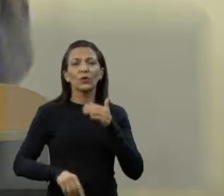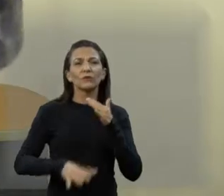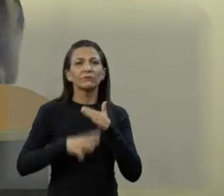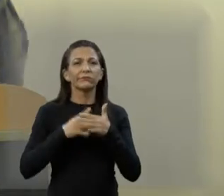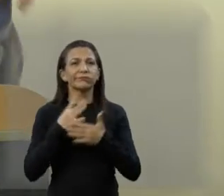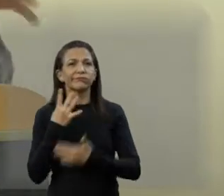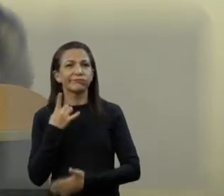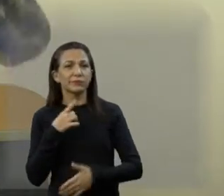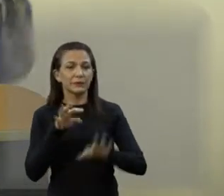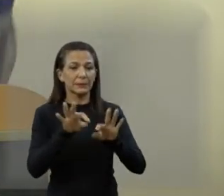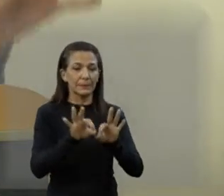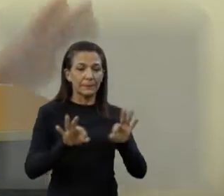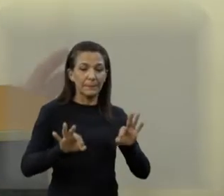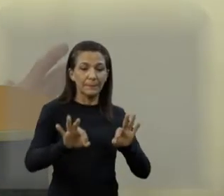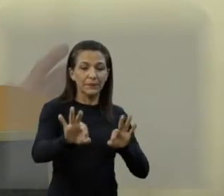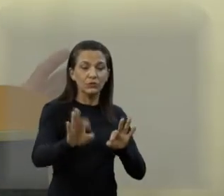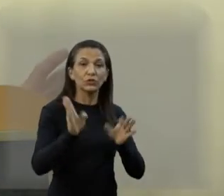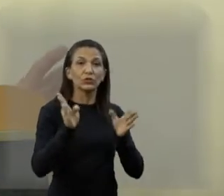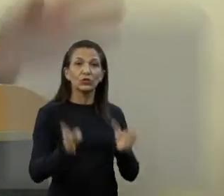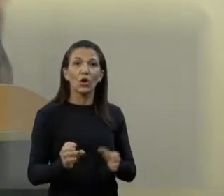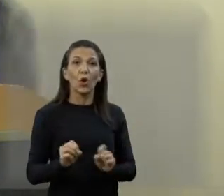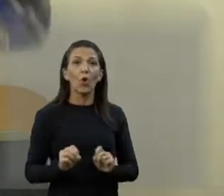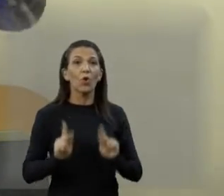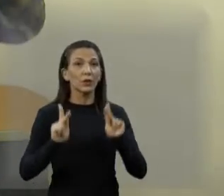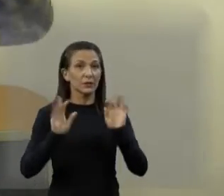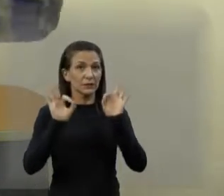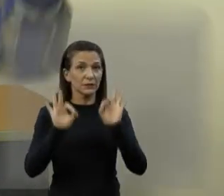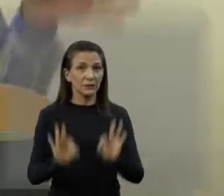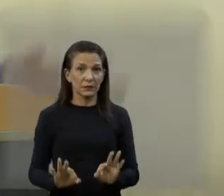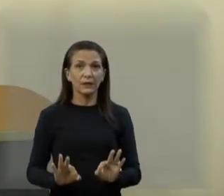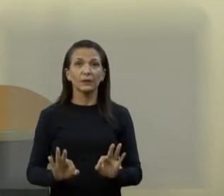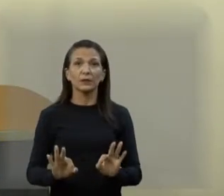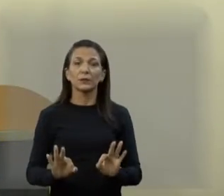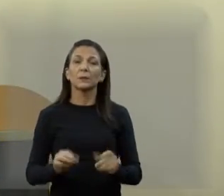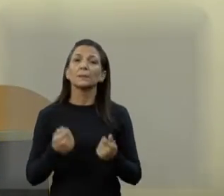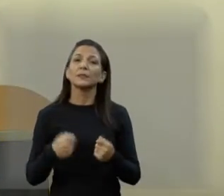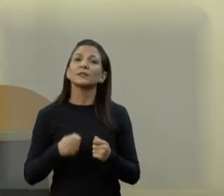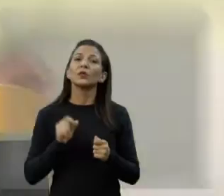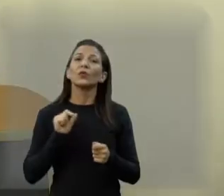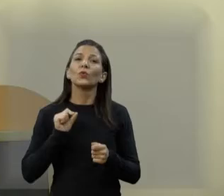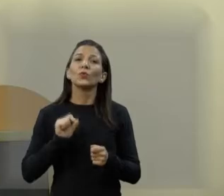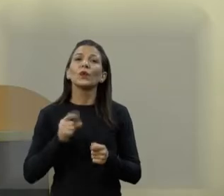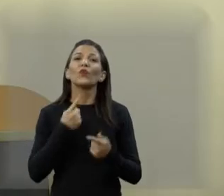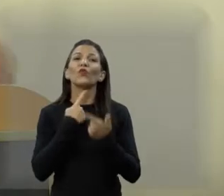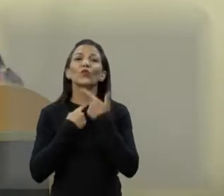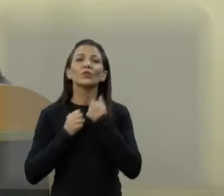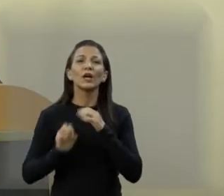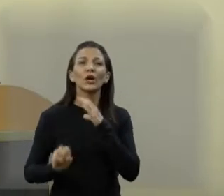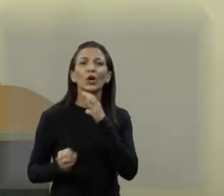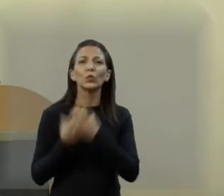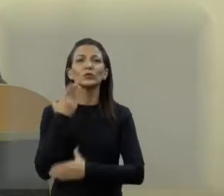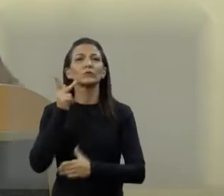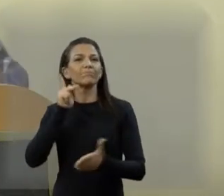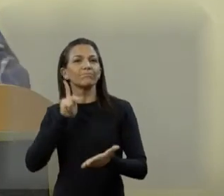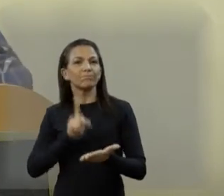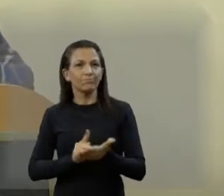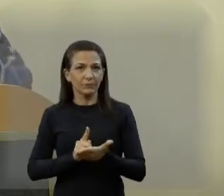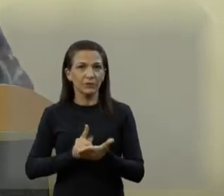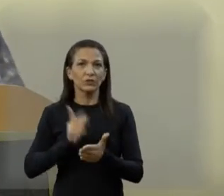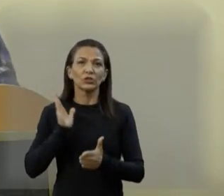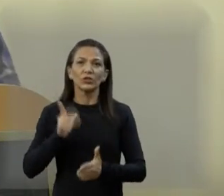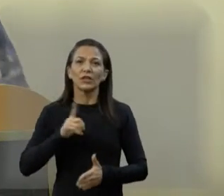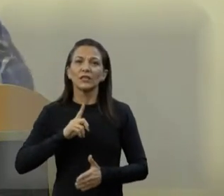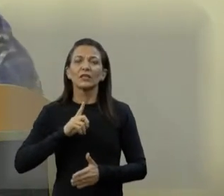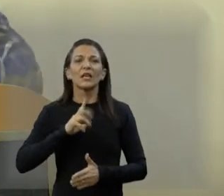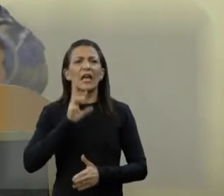fazendo as medições Então já está tudo ok basta ter vontade e acontecer tanto que já houveram